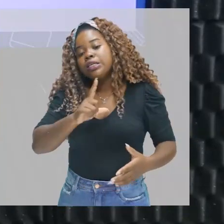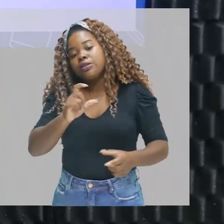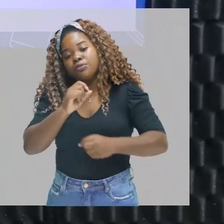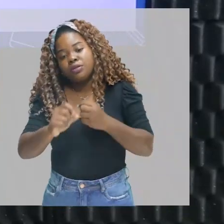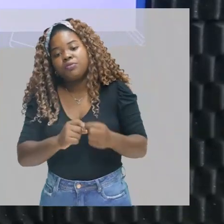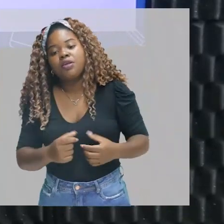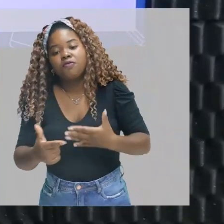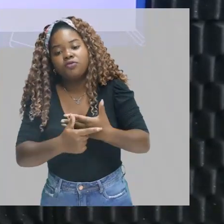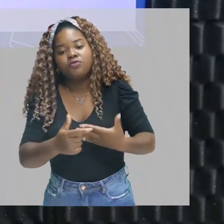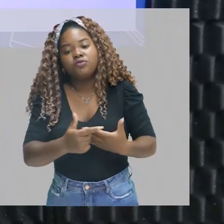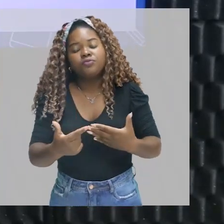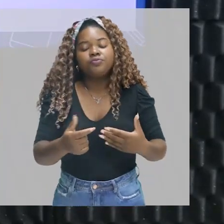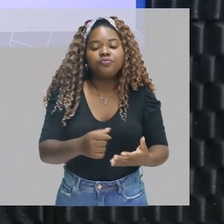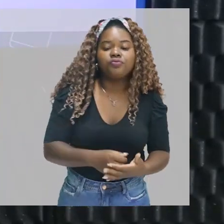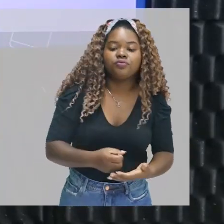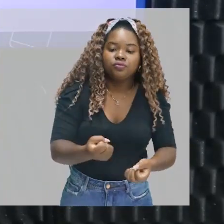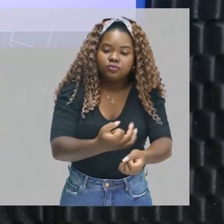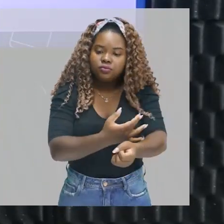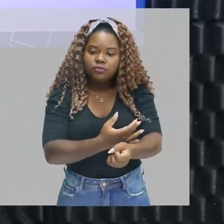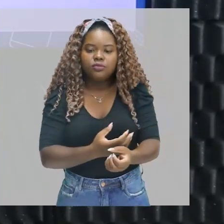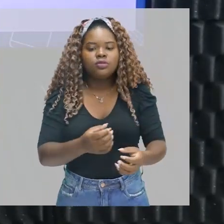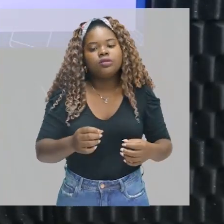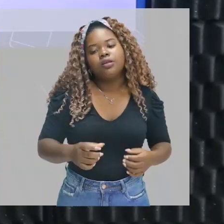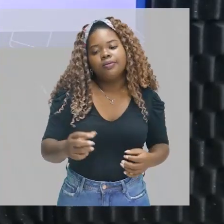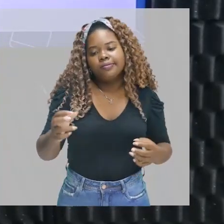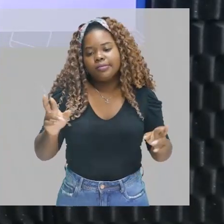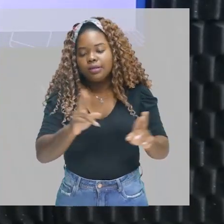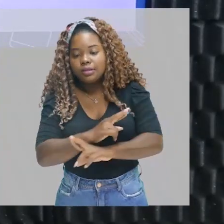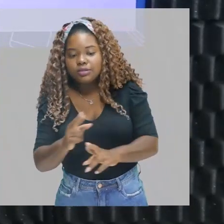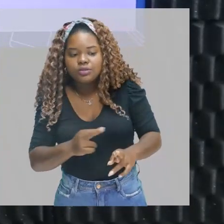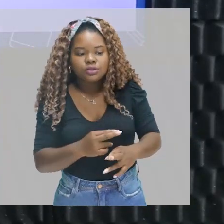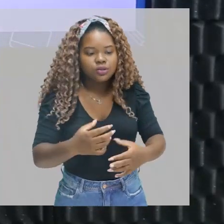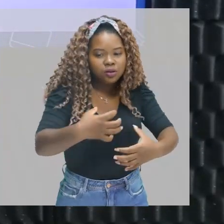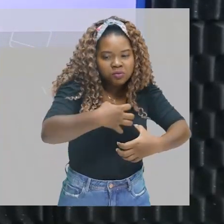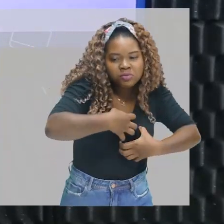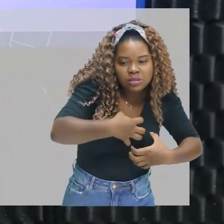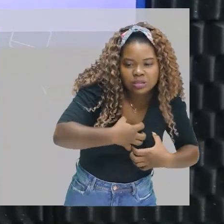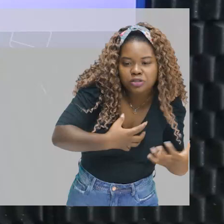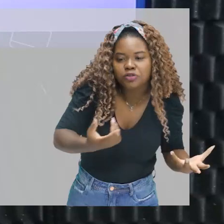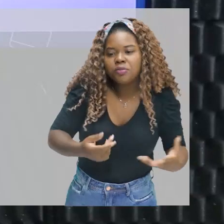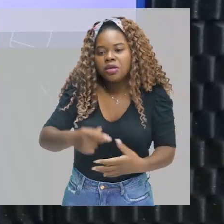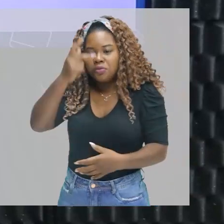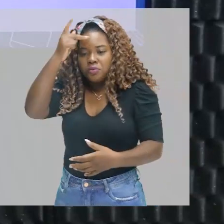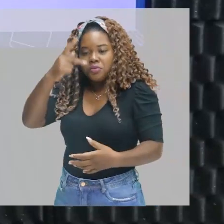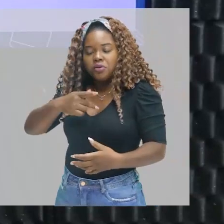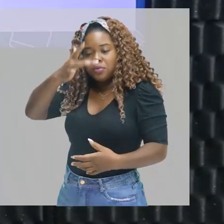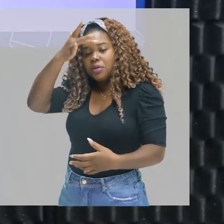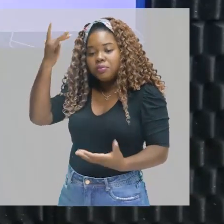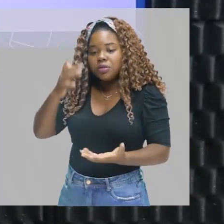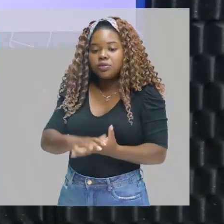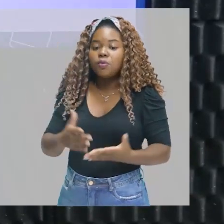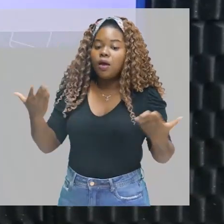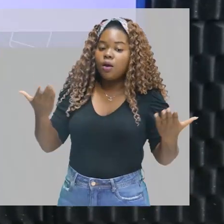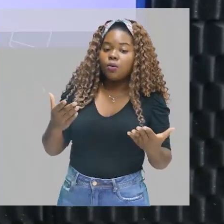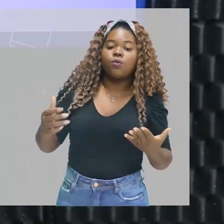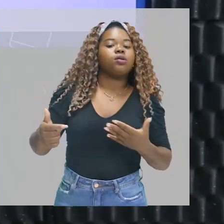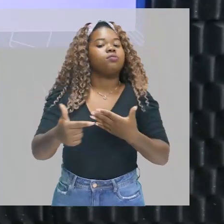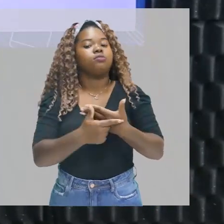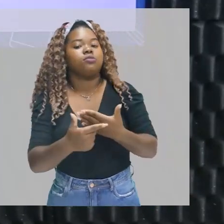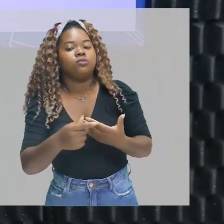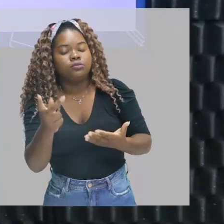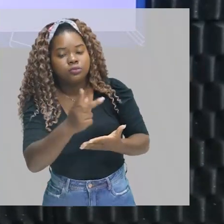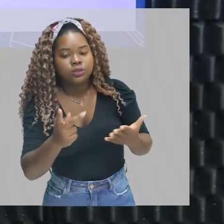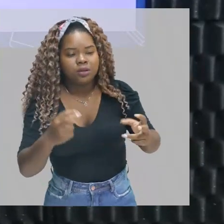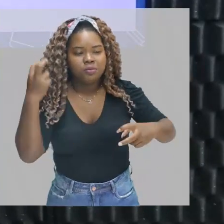do subjetivismo. E já quando eu trago a função poética, observe que existe toda uma preocupação com